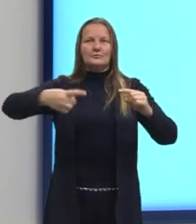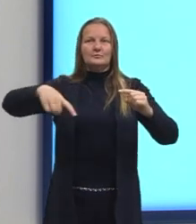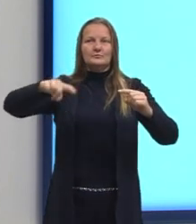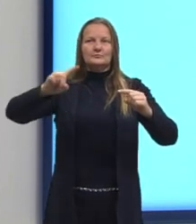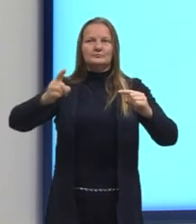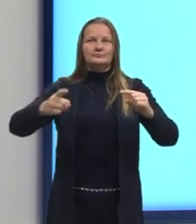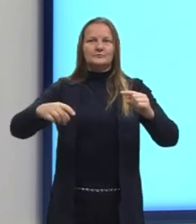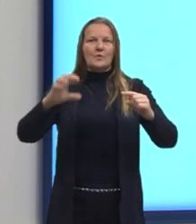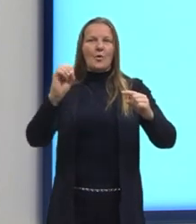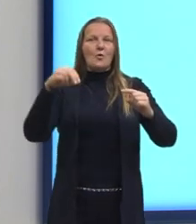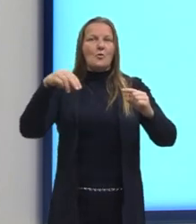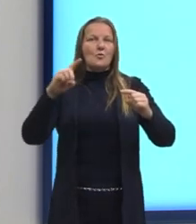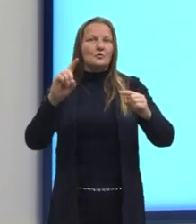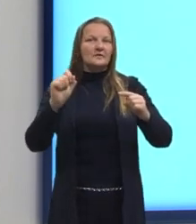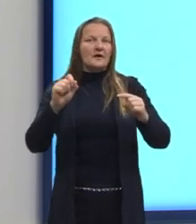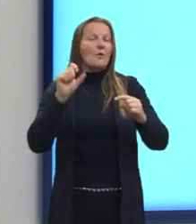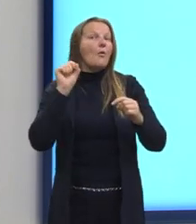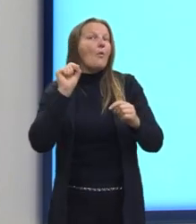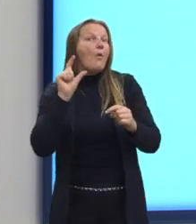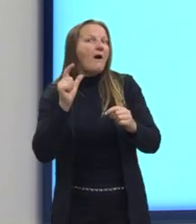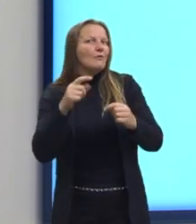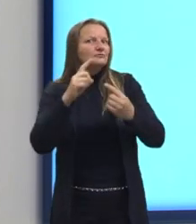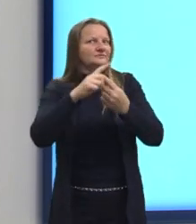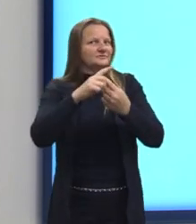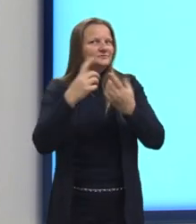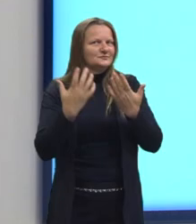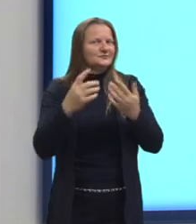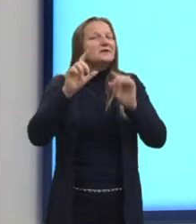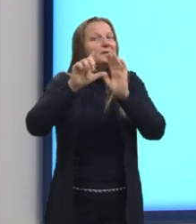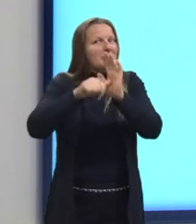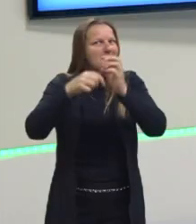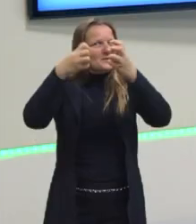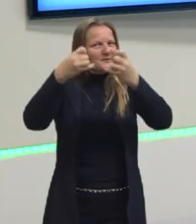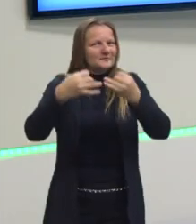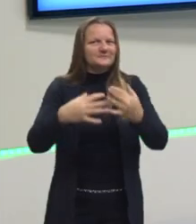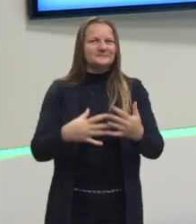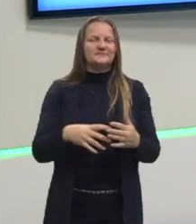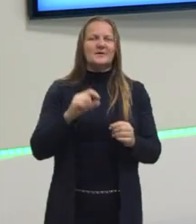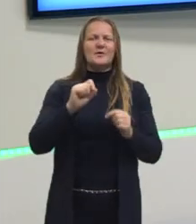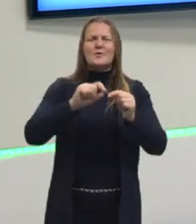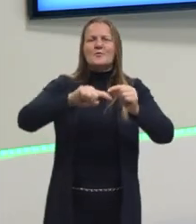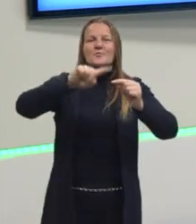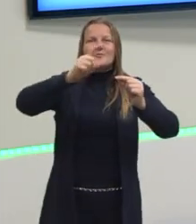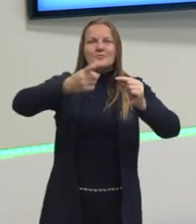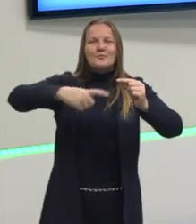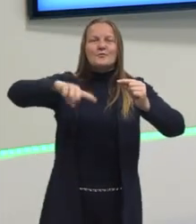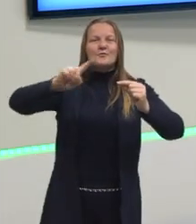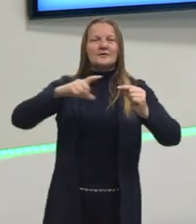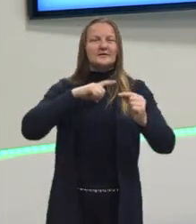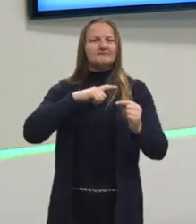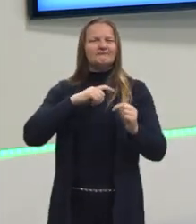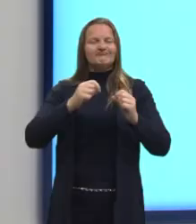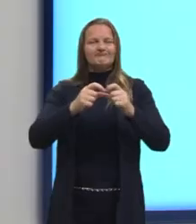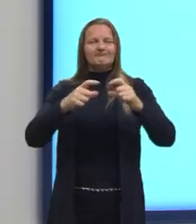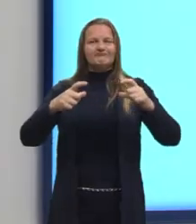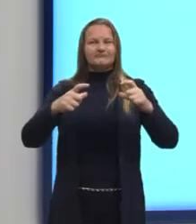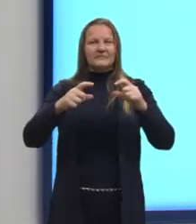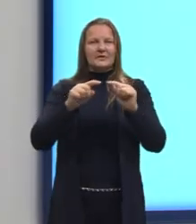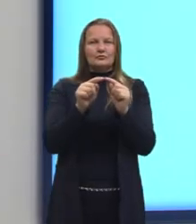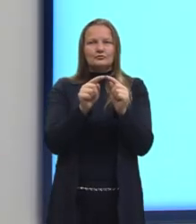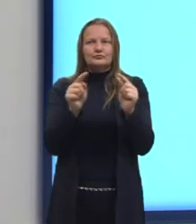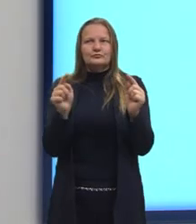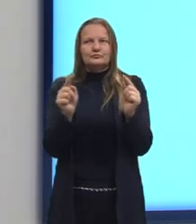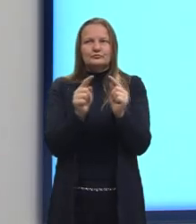gente ainda não está especificando Qual é o tipo certo então as ondas elas vão ter uma amplitude